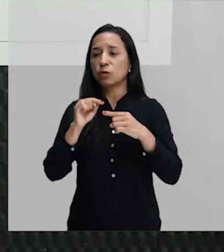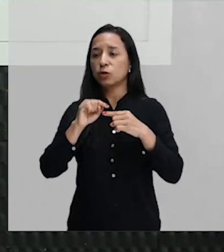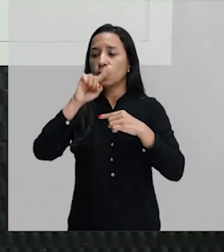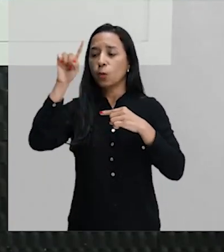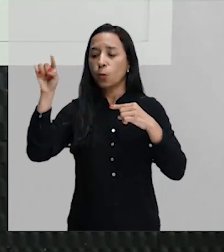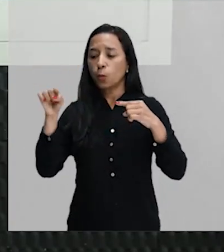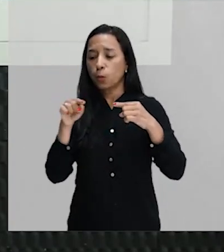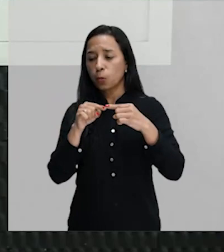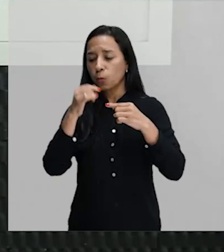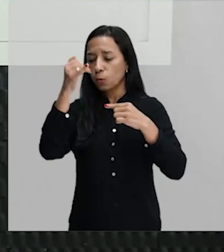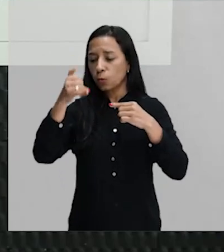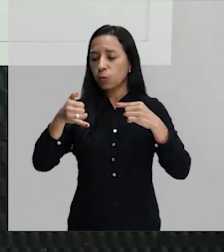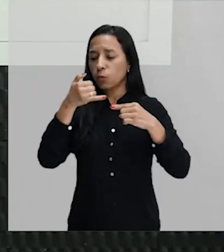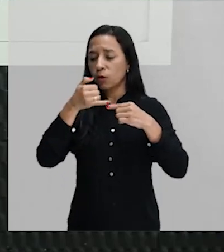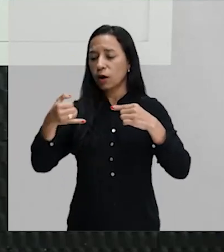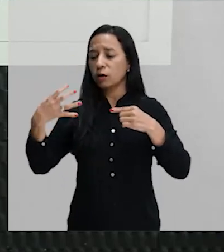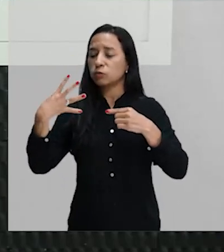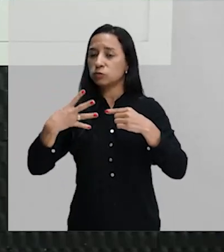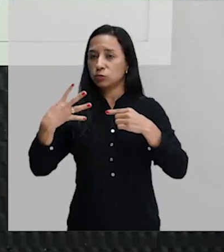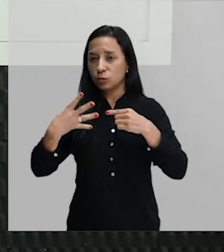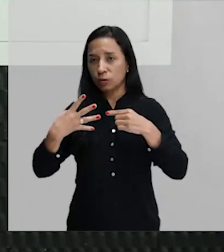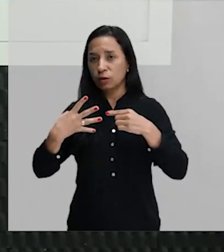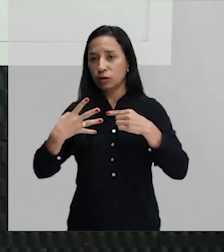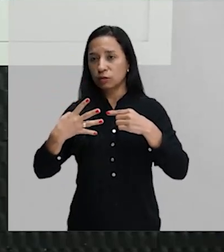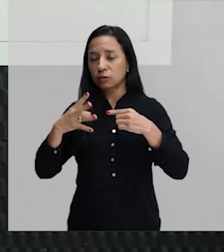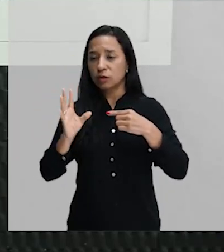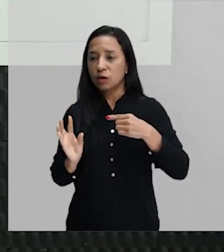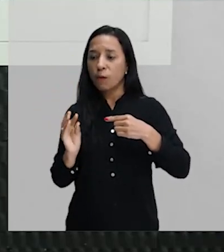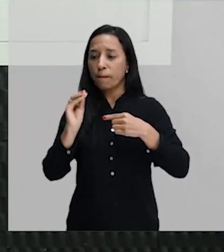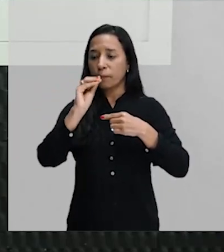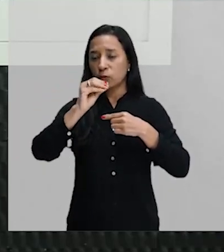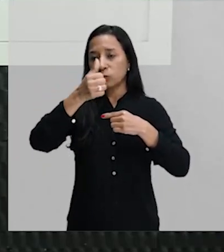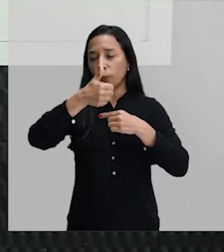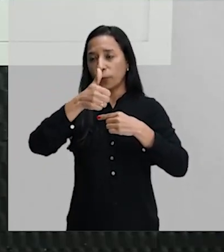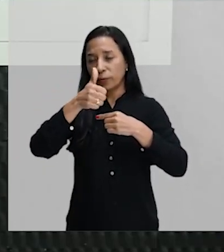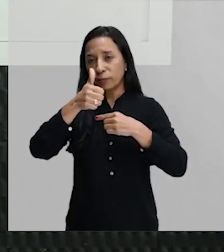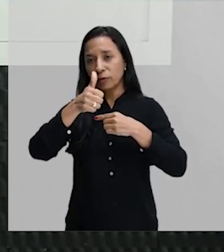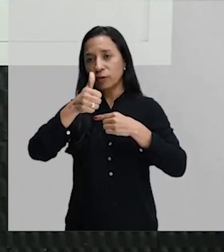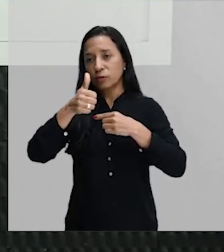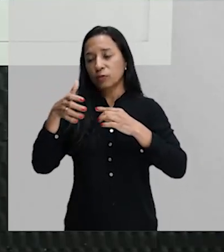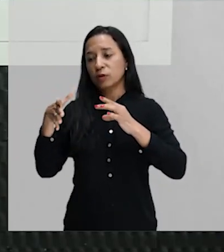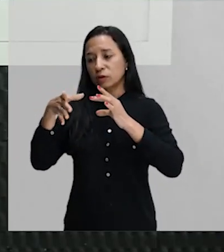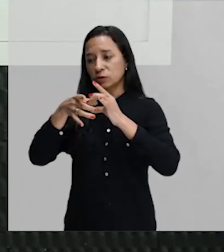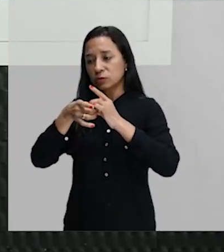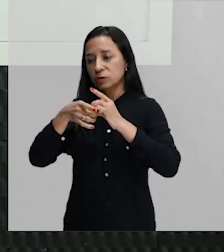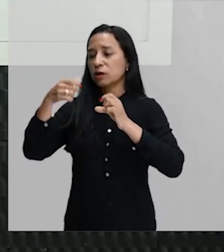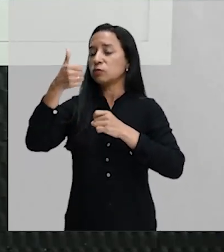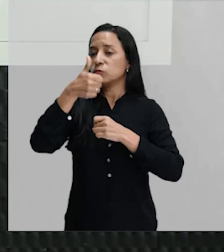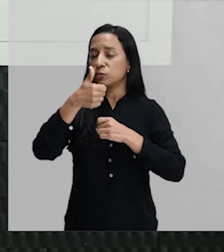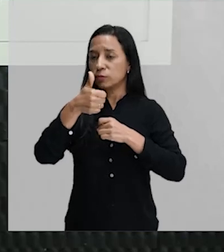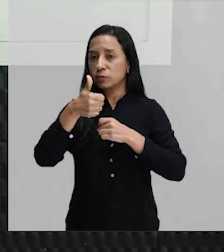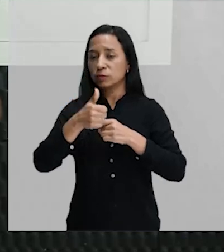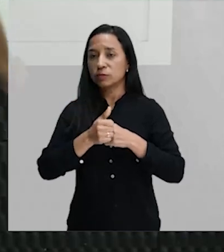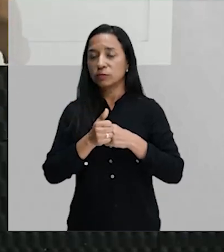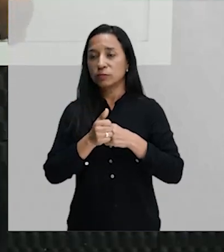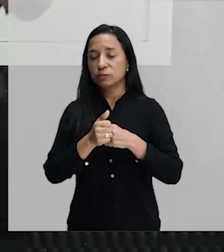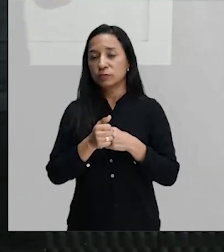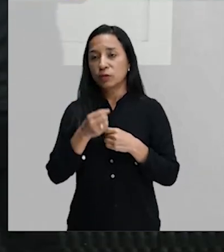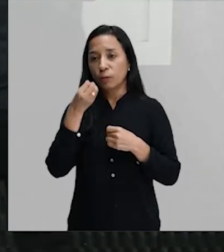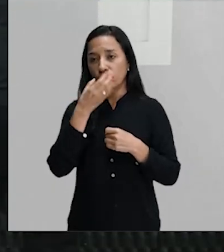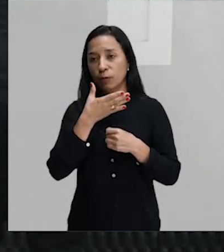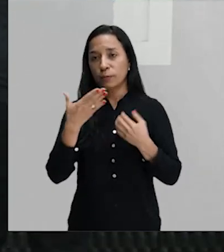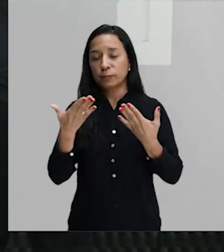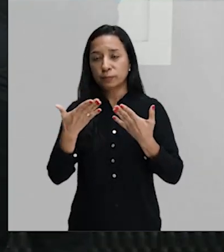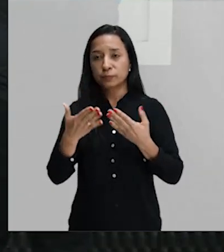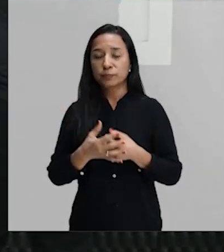quarto quadrante, que eu quero trazer ele para o primeiro quadrante. Eu quero associar ele com o arco que está no primeiro. Beleza, pessoal, vamos